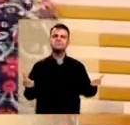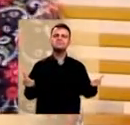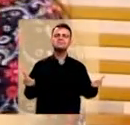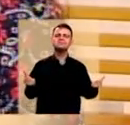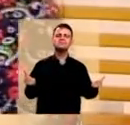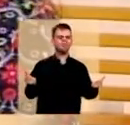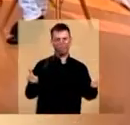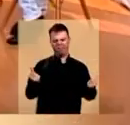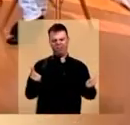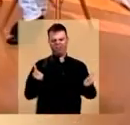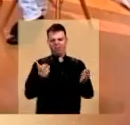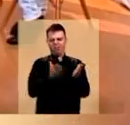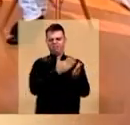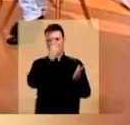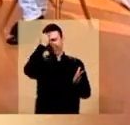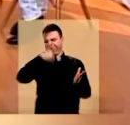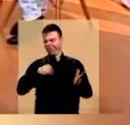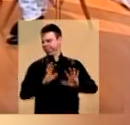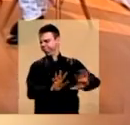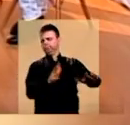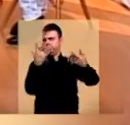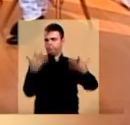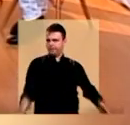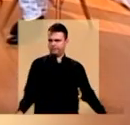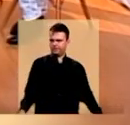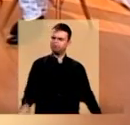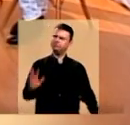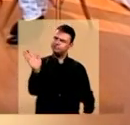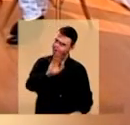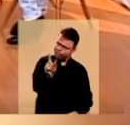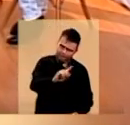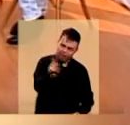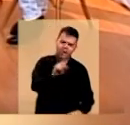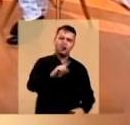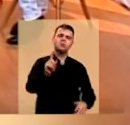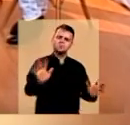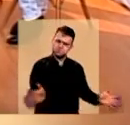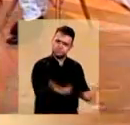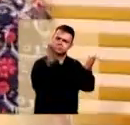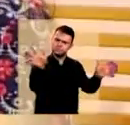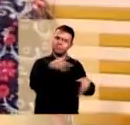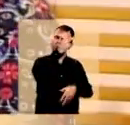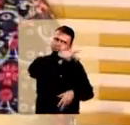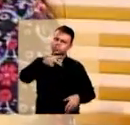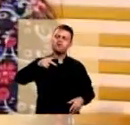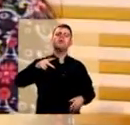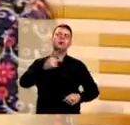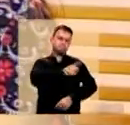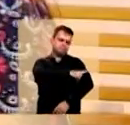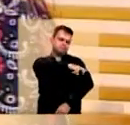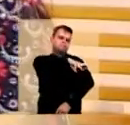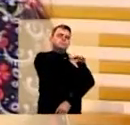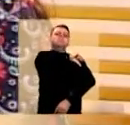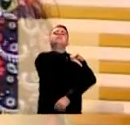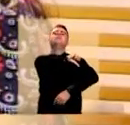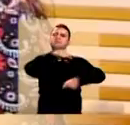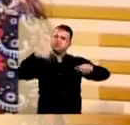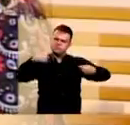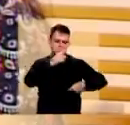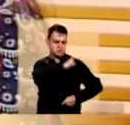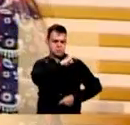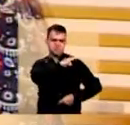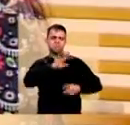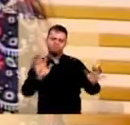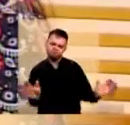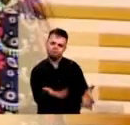adolescente e não quero mais saber. Não quero mais isso, então, eu acho que a gente não pode deixar isso acabar, né? As professoras em todos os ciclos têm que ficar incentivando